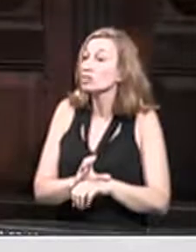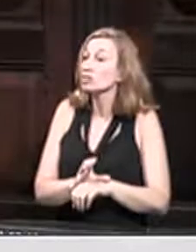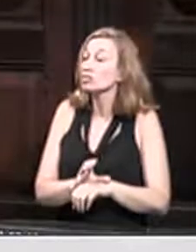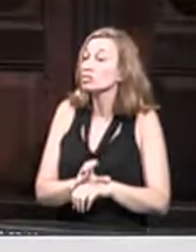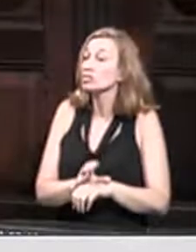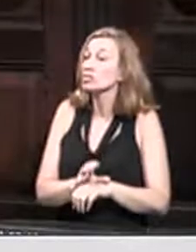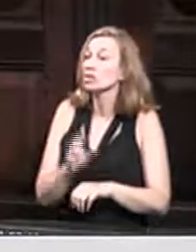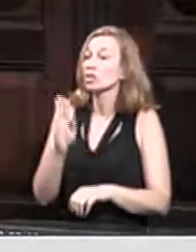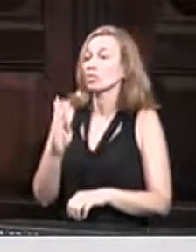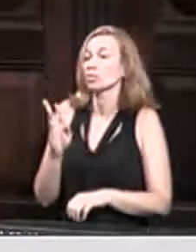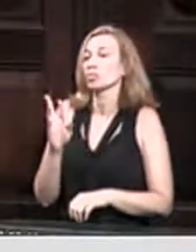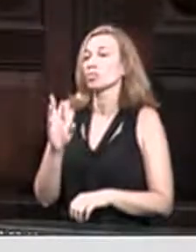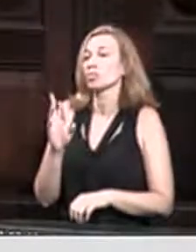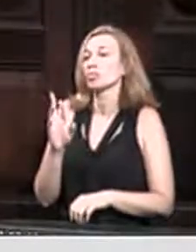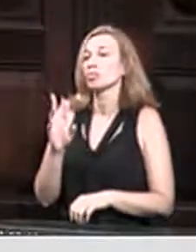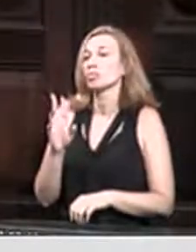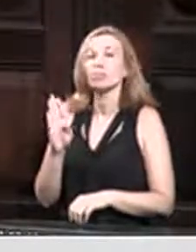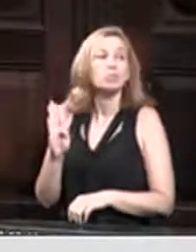burocratas